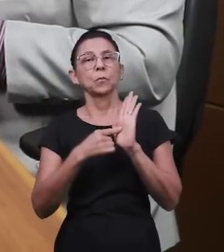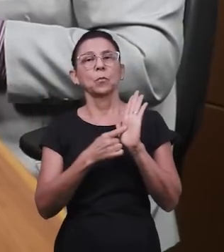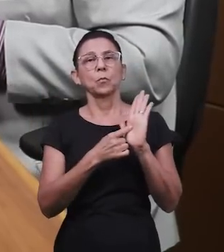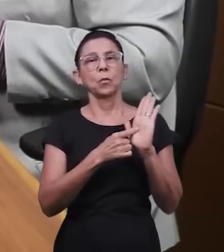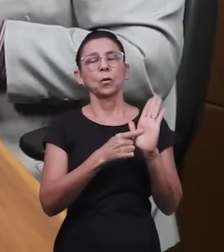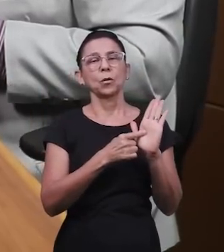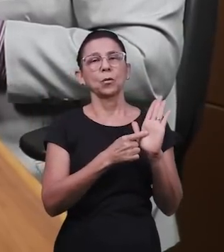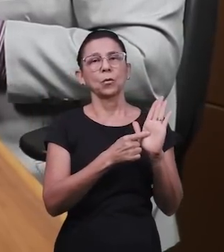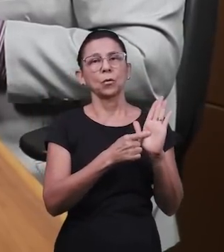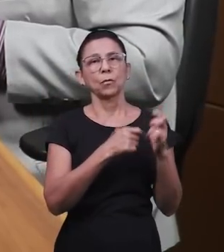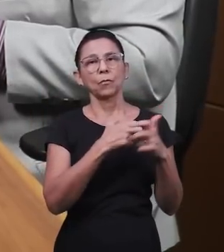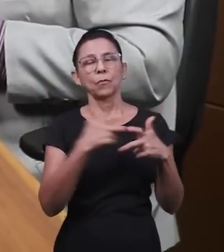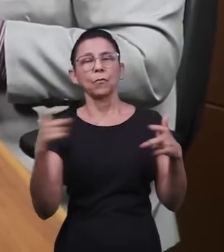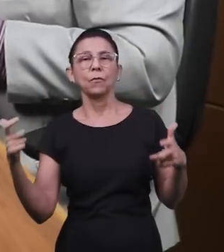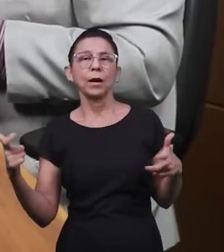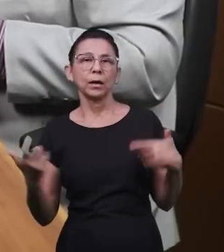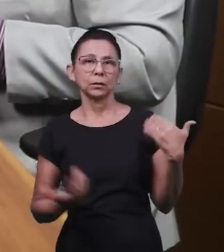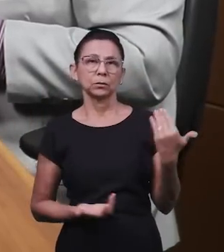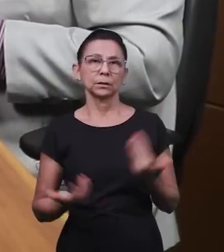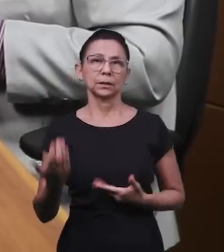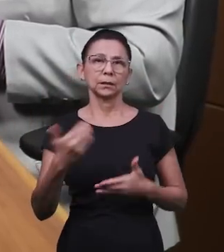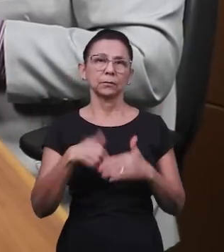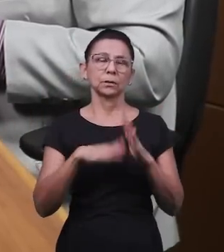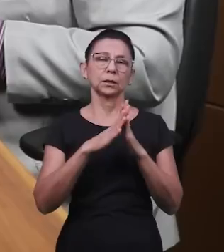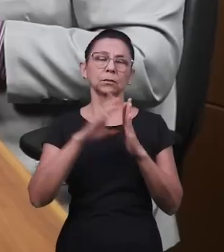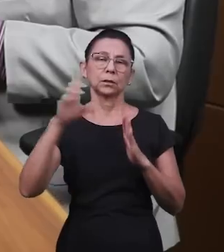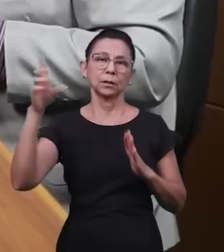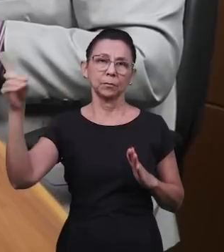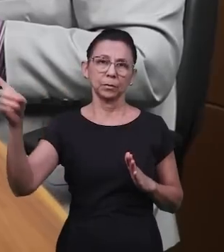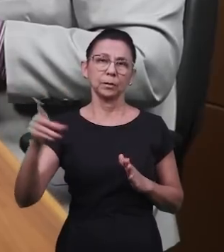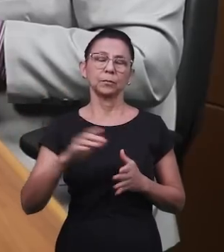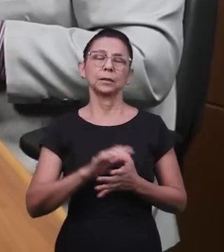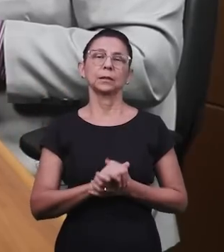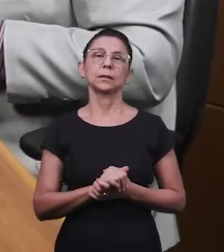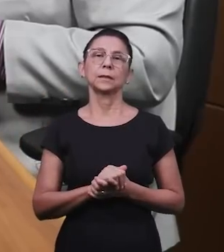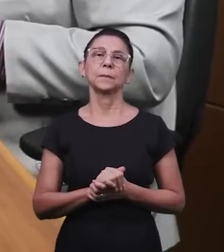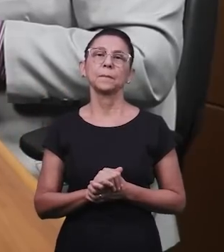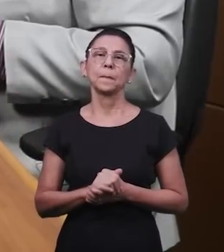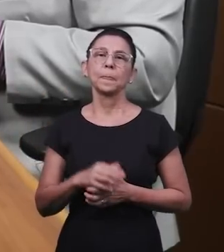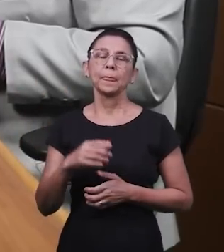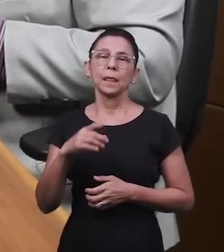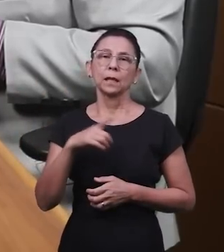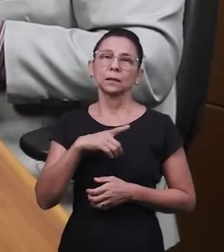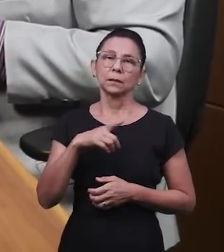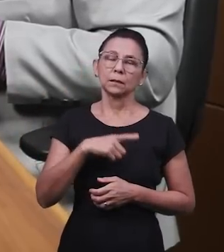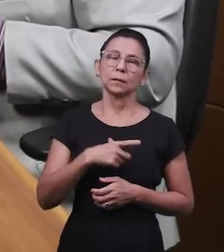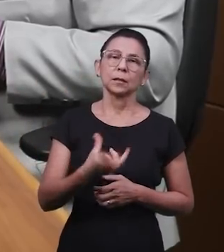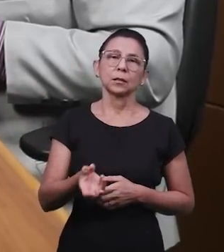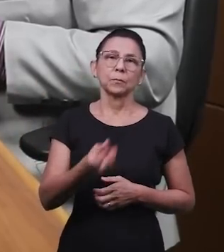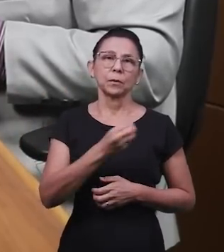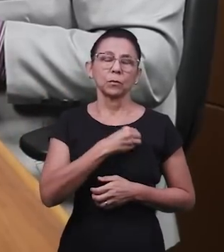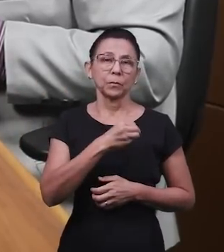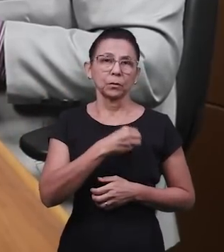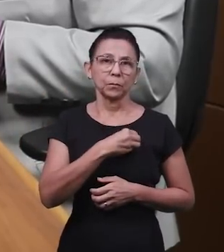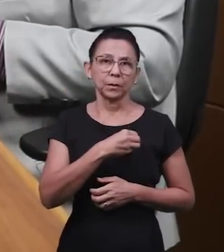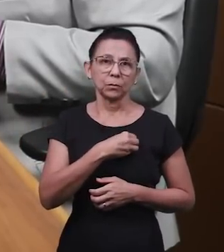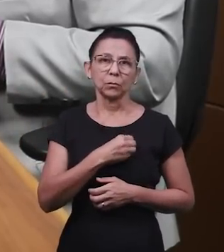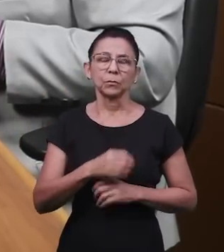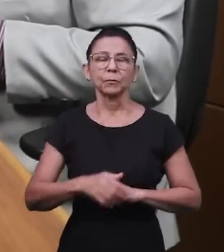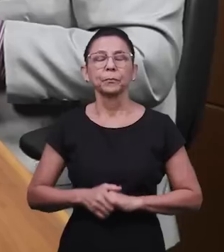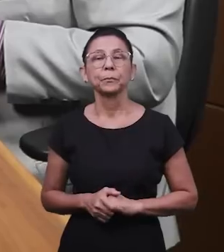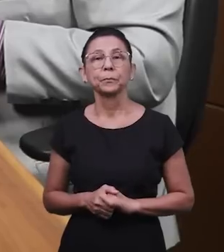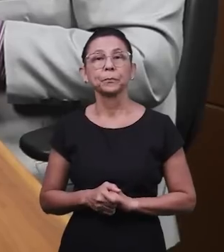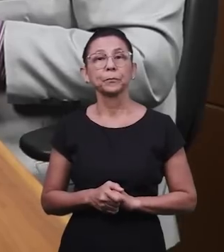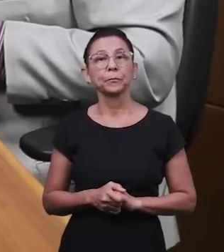que a situação dele, da casa dele, ia. Aí veio o problema dele com o filho dele, Amon, com Tamar, depois veio outros casos.